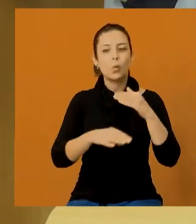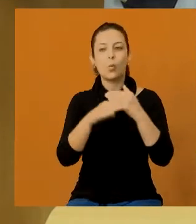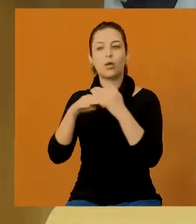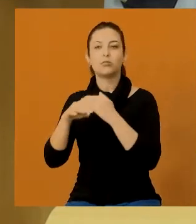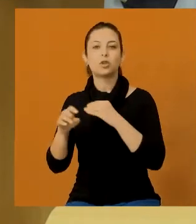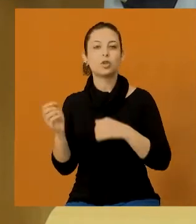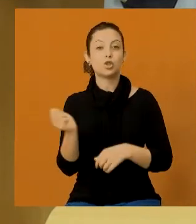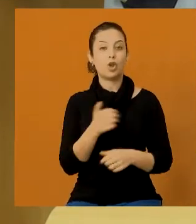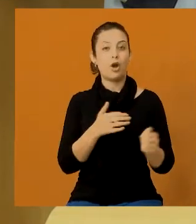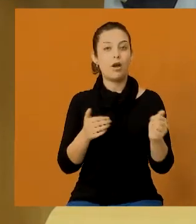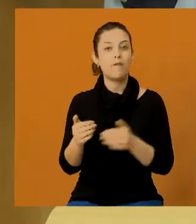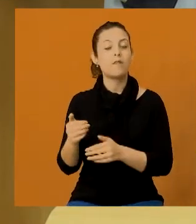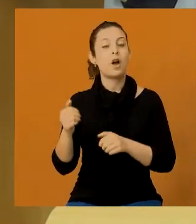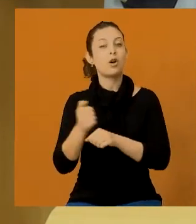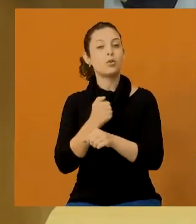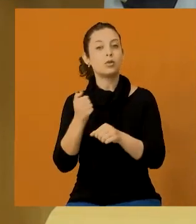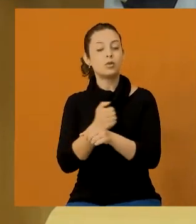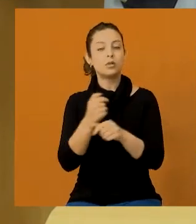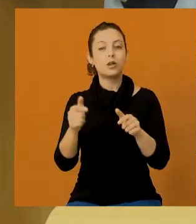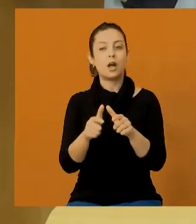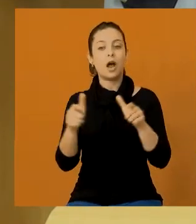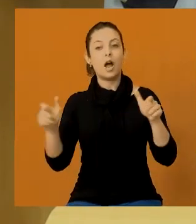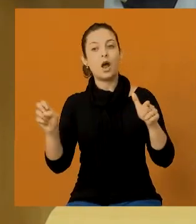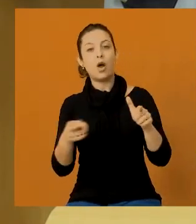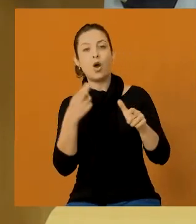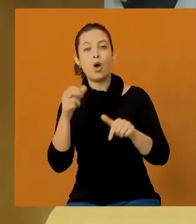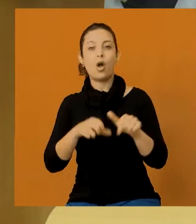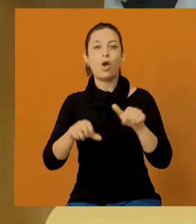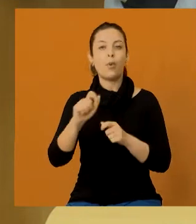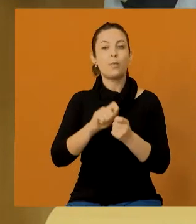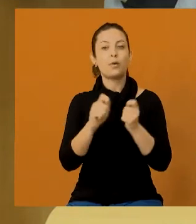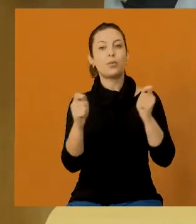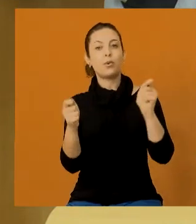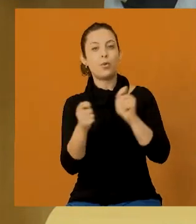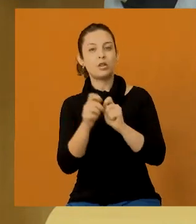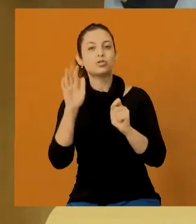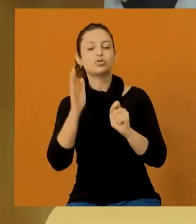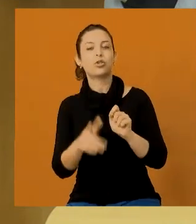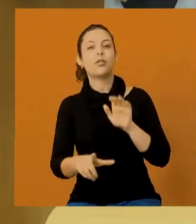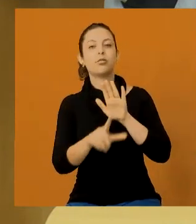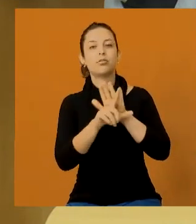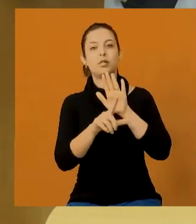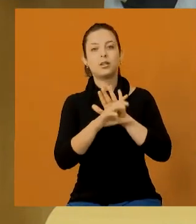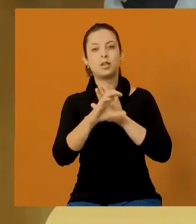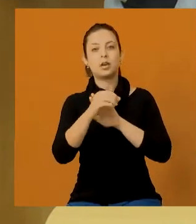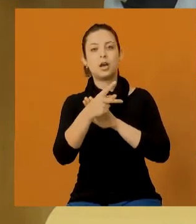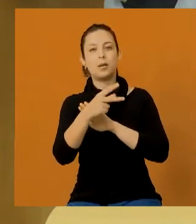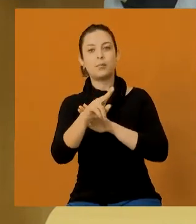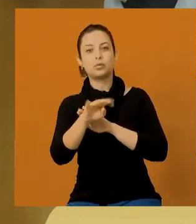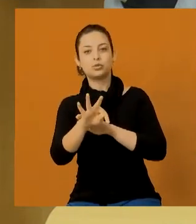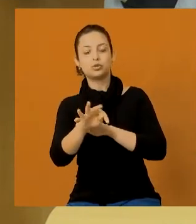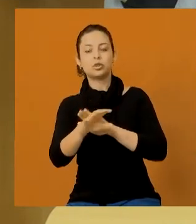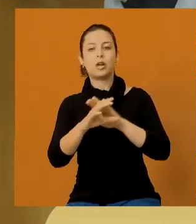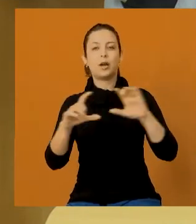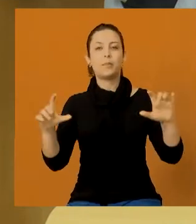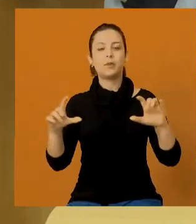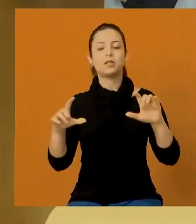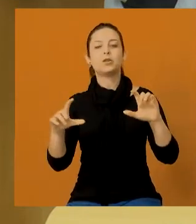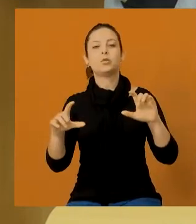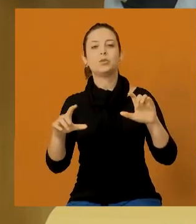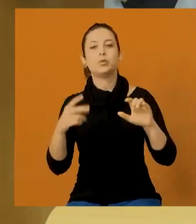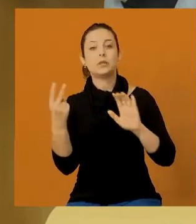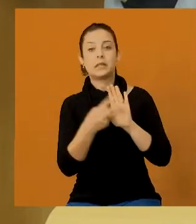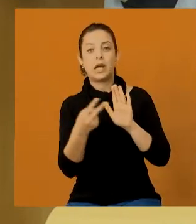as novas construções, ampliações ou reformas da forma como já estabelecido no caput do artigo 2º do projeto de